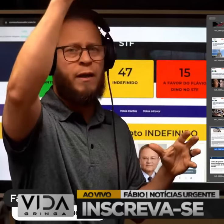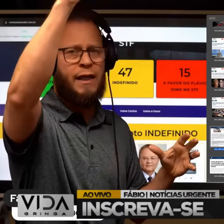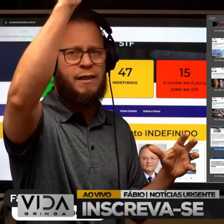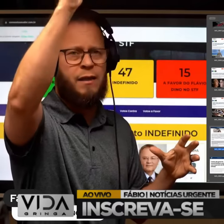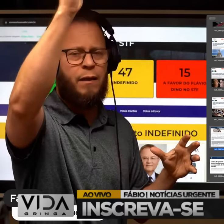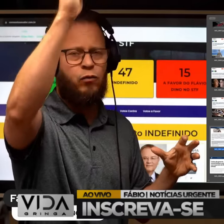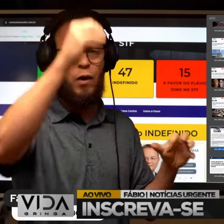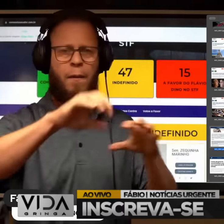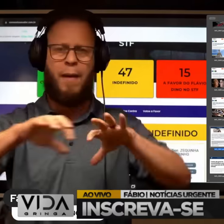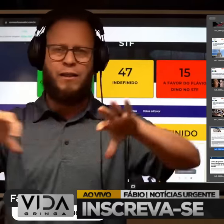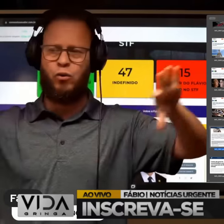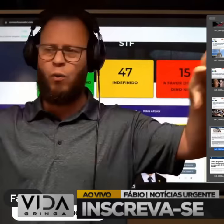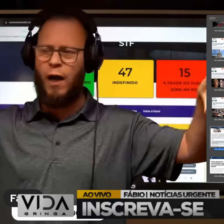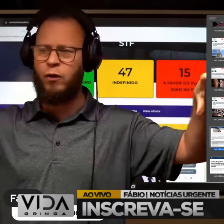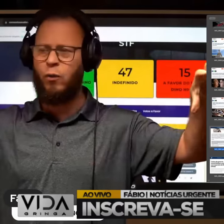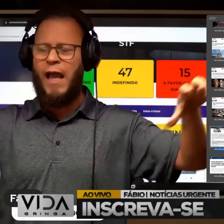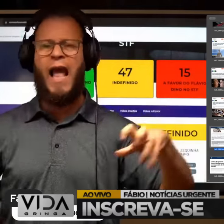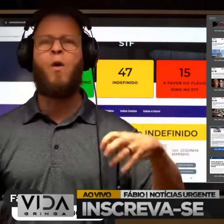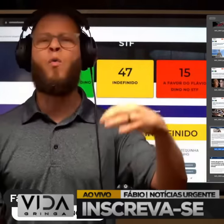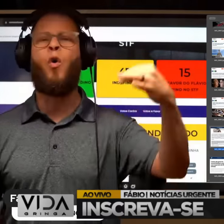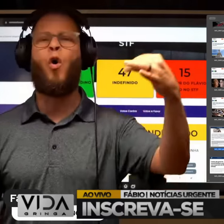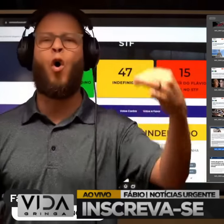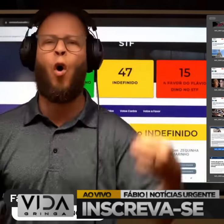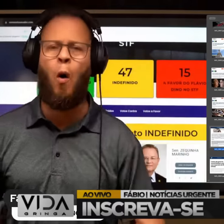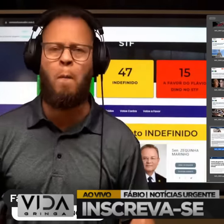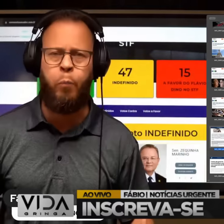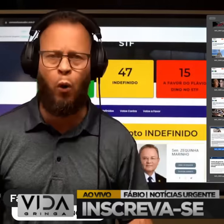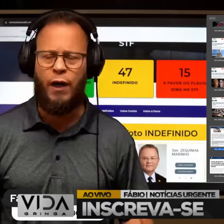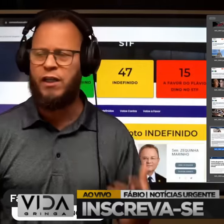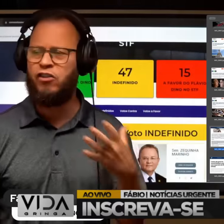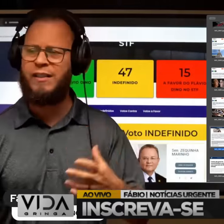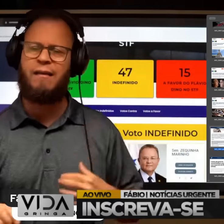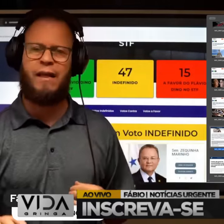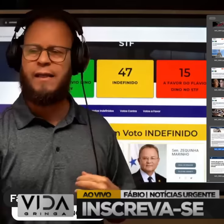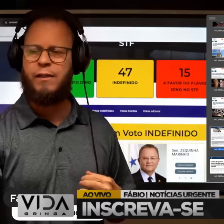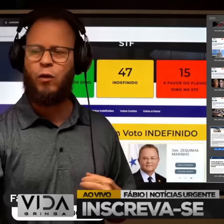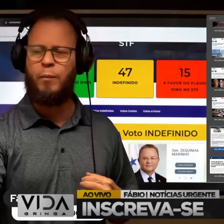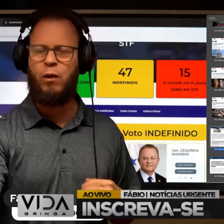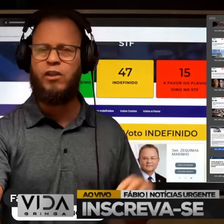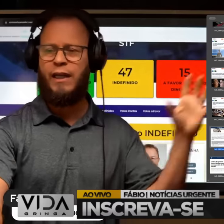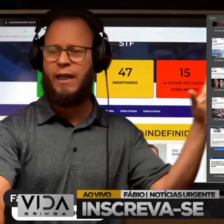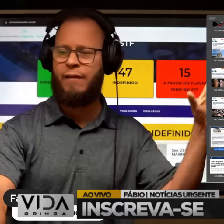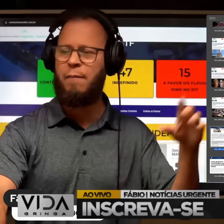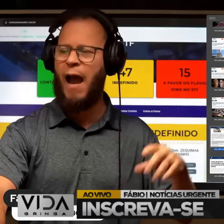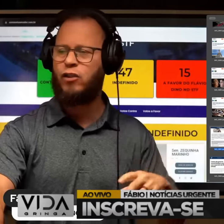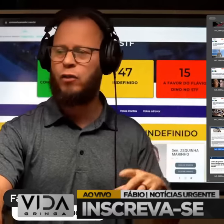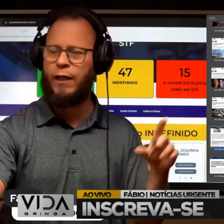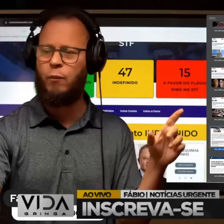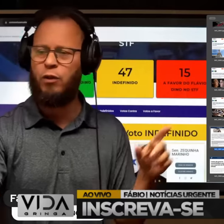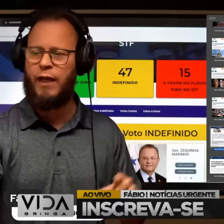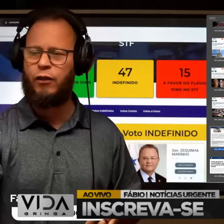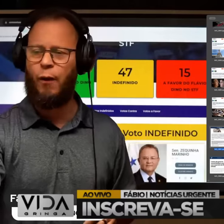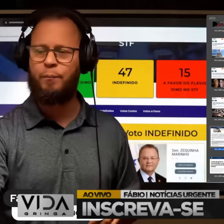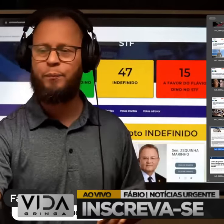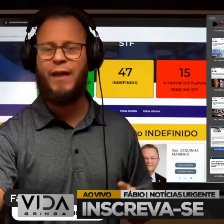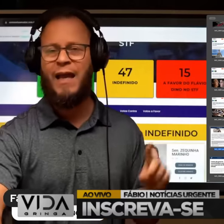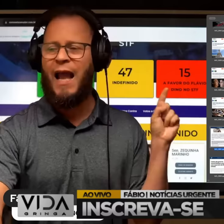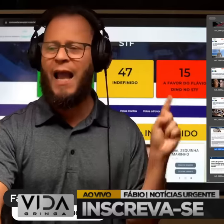deu um crescimento, mas no ano é um rombo de 75 bilhões. E tem mais. Aqui, eu botei